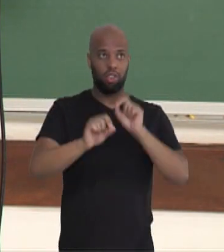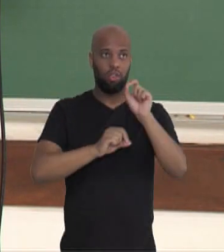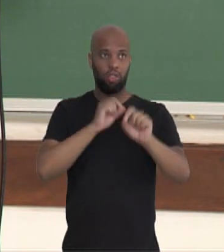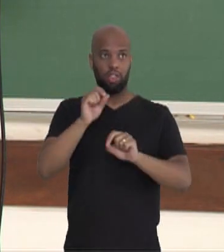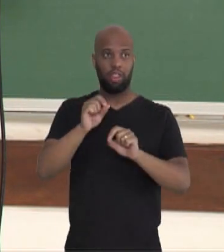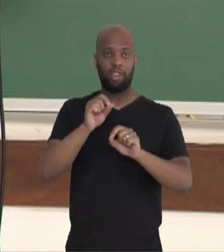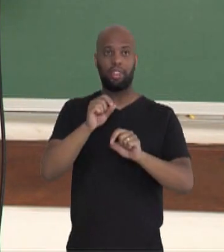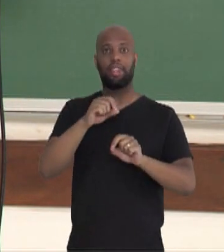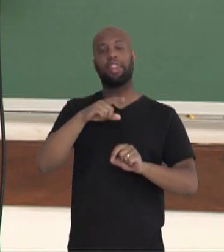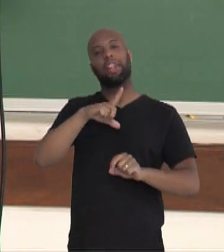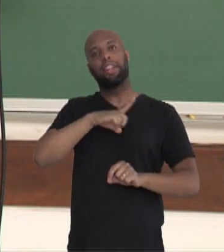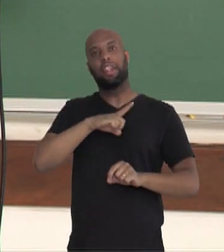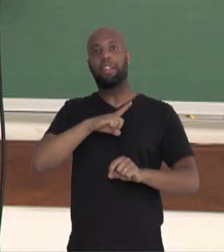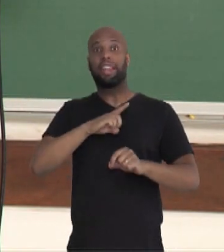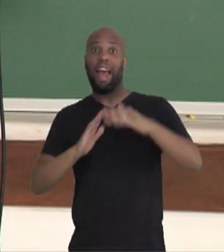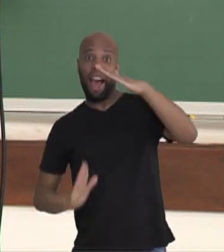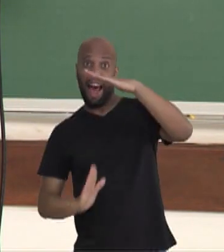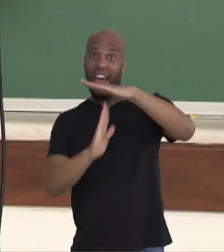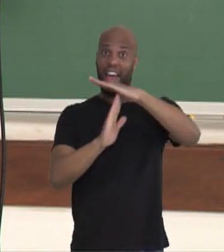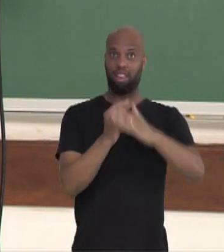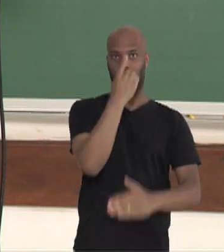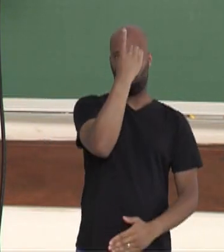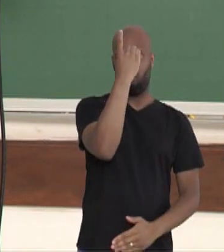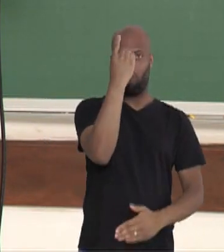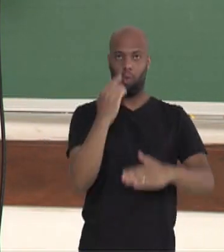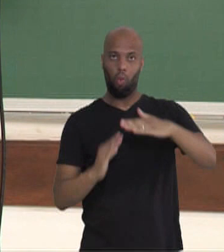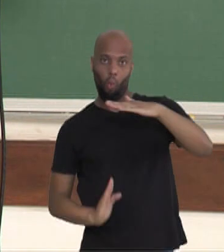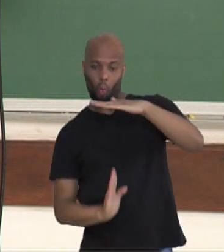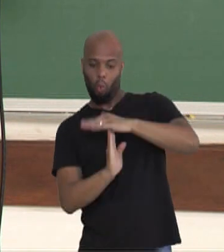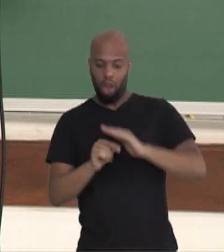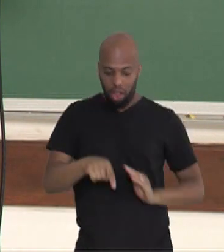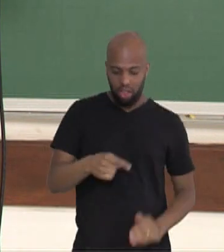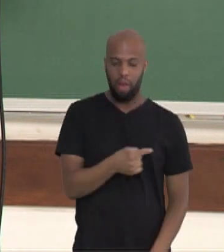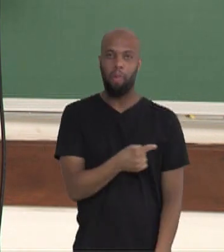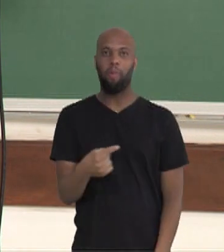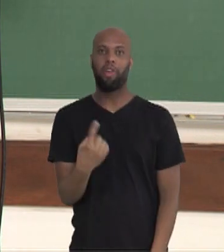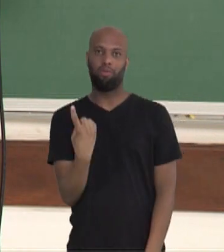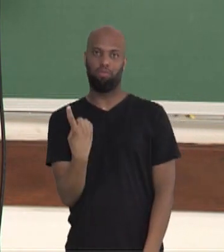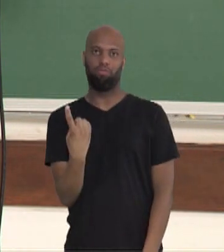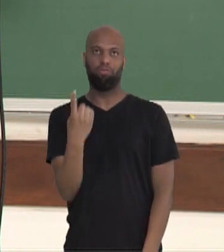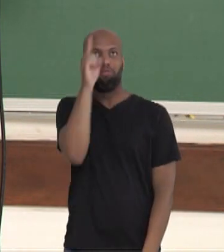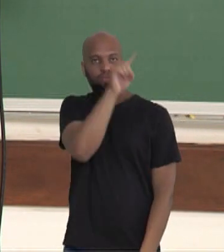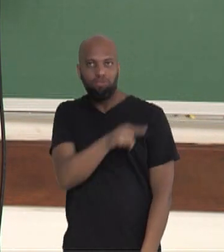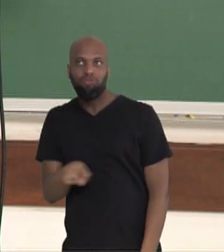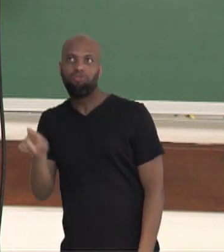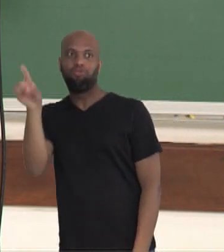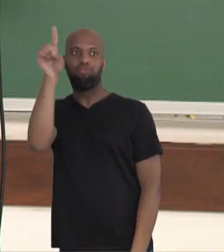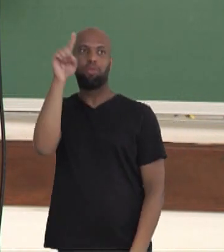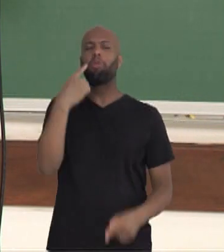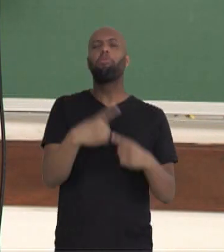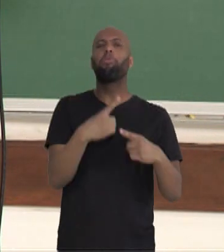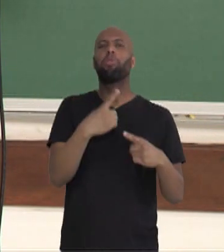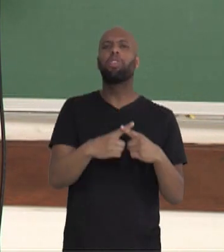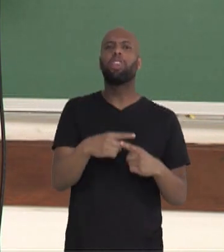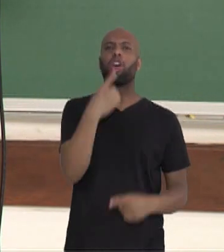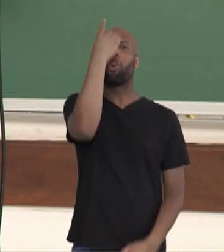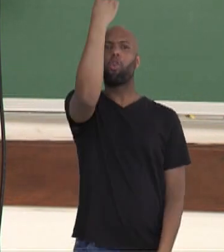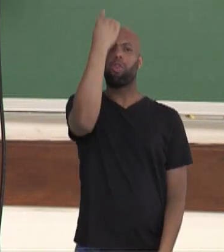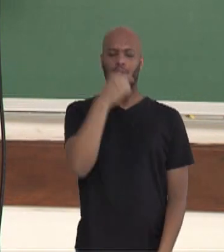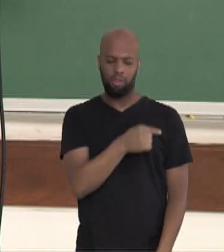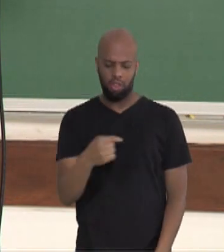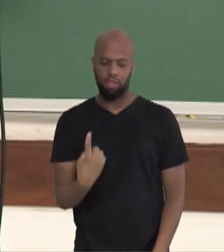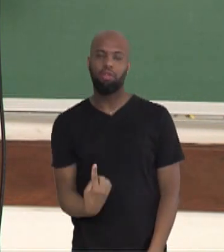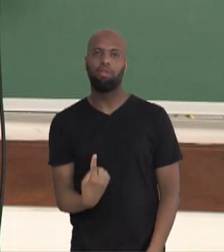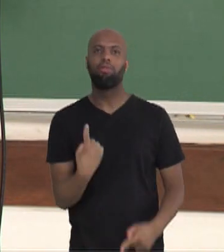mais 1 e menos 1, tá? Foi o que a gente colocou aqui dentro do nosso gráfico. Por que vai ser sempre mais 1 e menos 1,